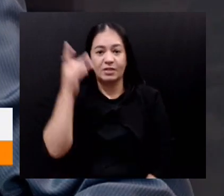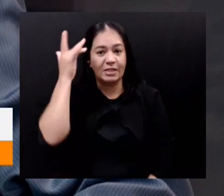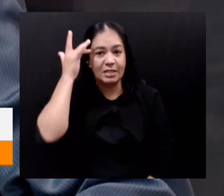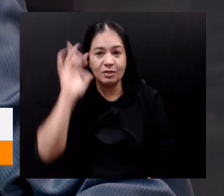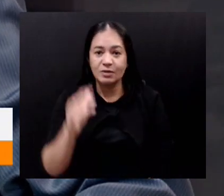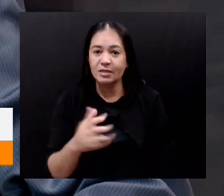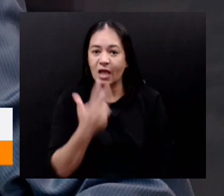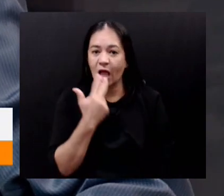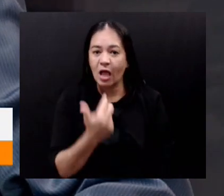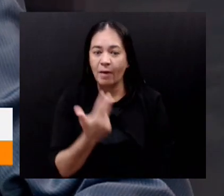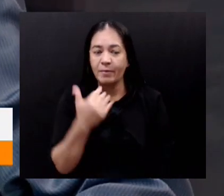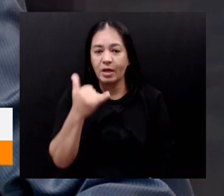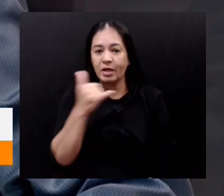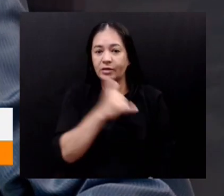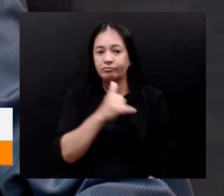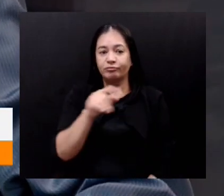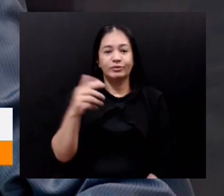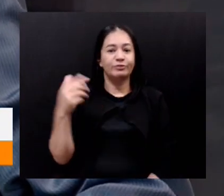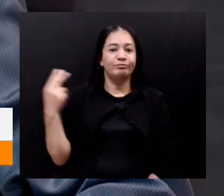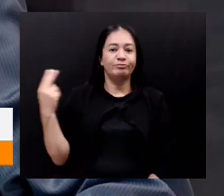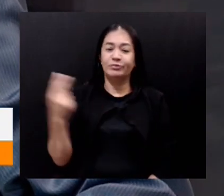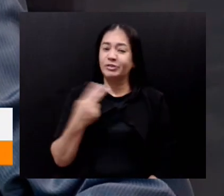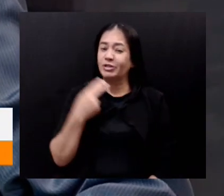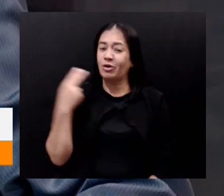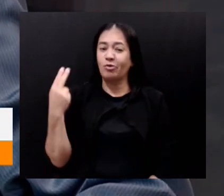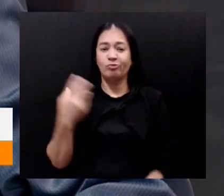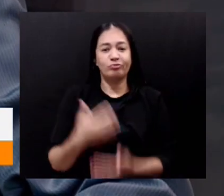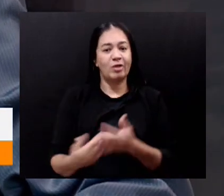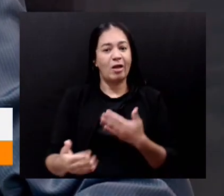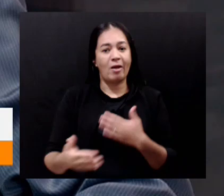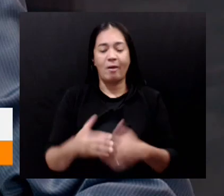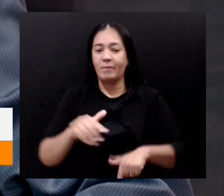trabalhar, tenha o currículo que tenha, você não vai conseguir